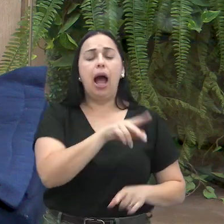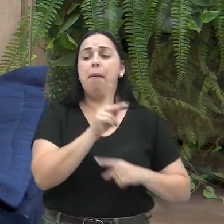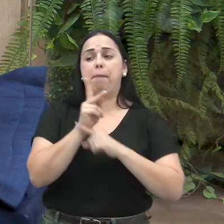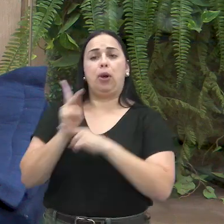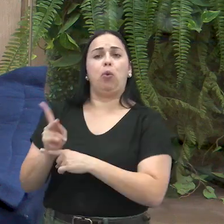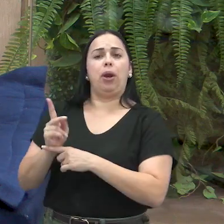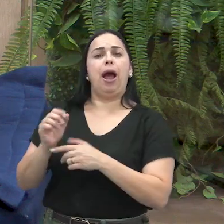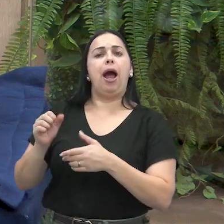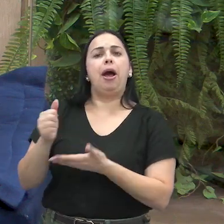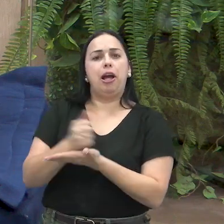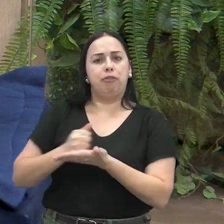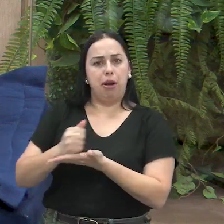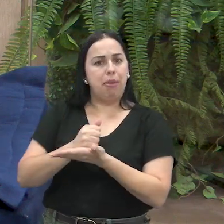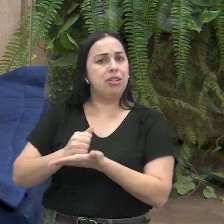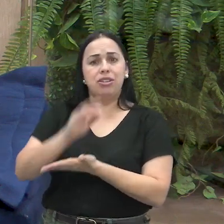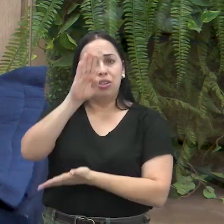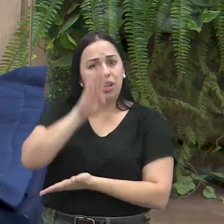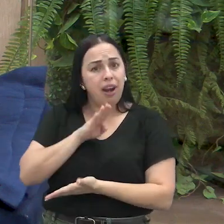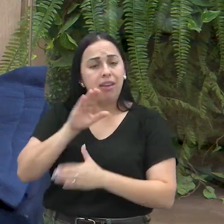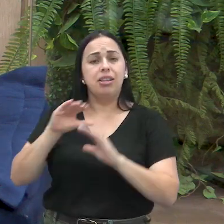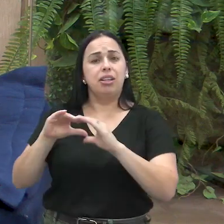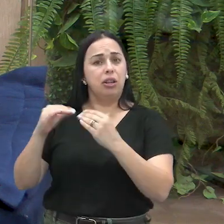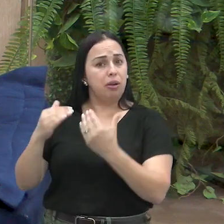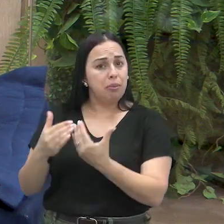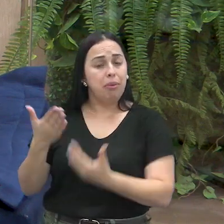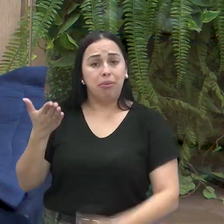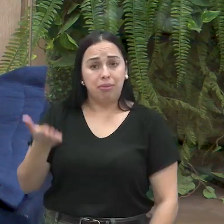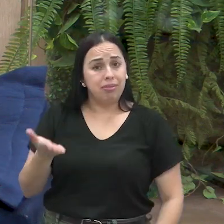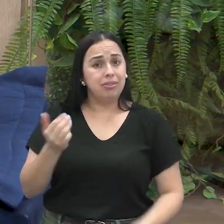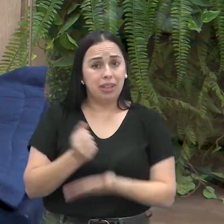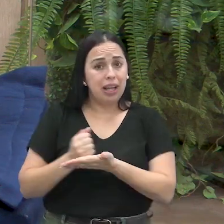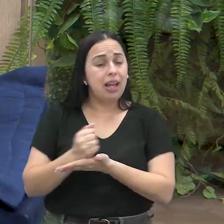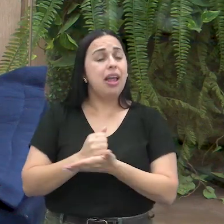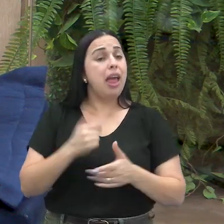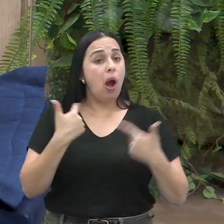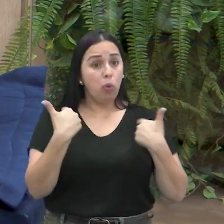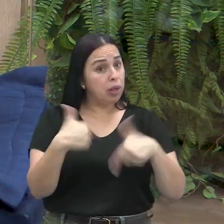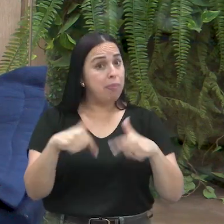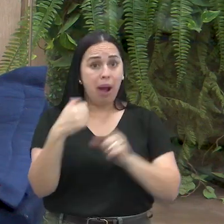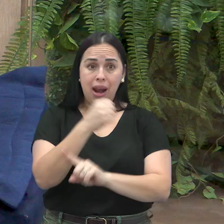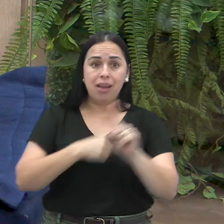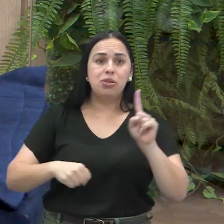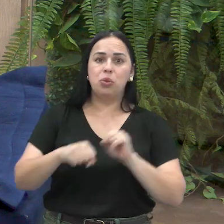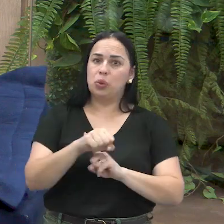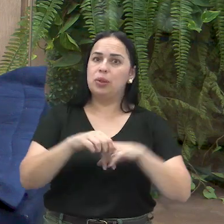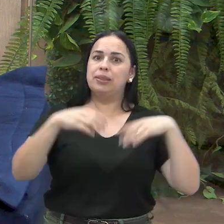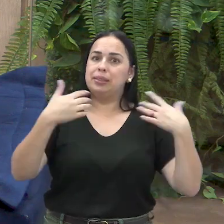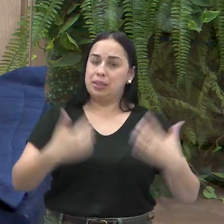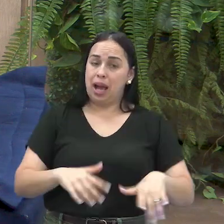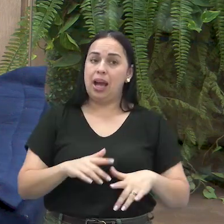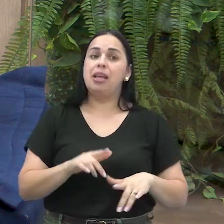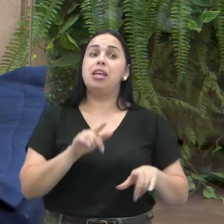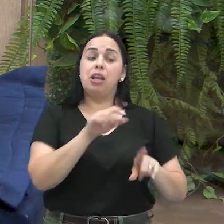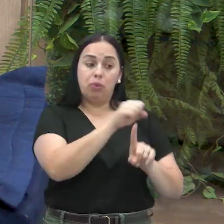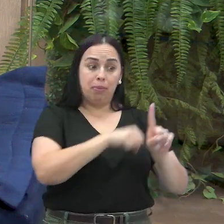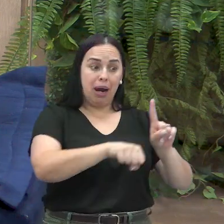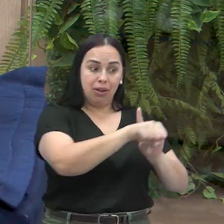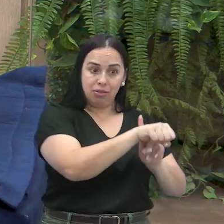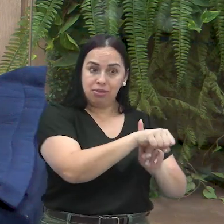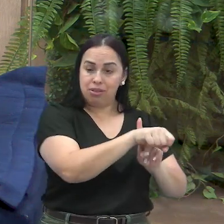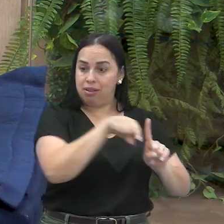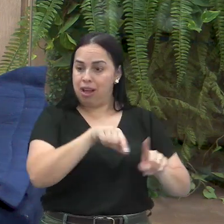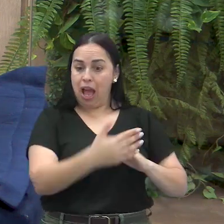antibiótico, aí a pessoa pode buscar o medicamento lá. E como você fez a pergunta, realmente o trabalho social ajuda muito no